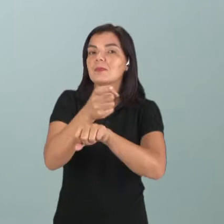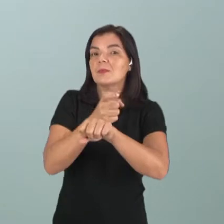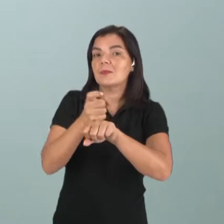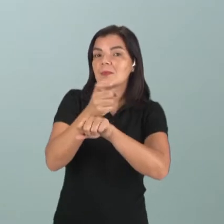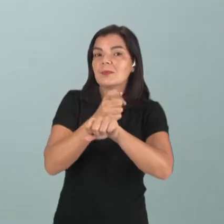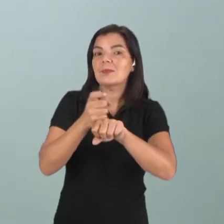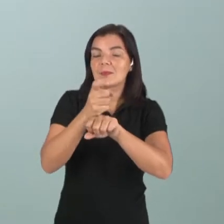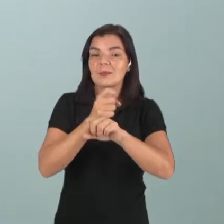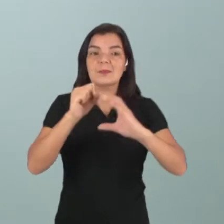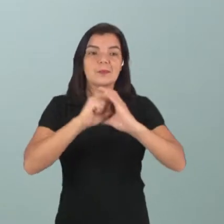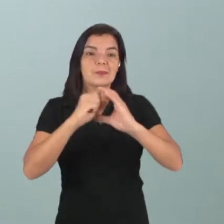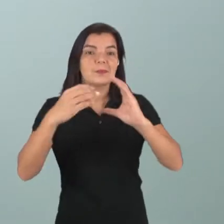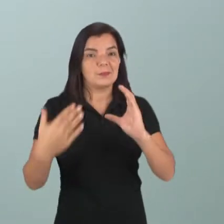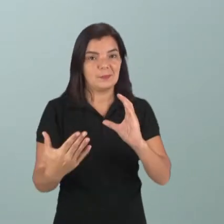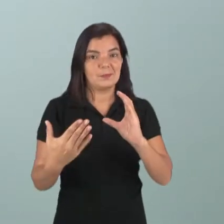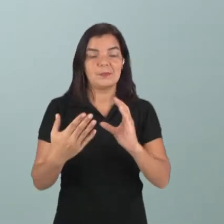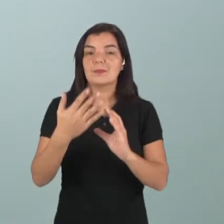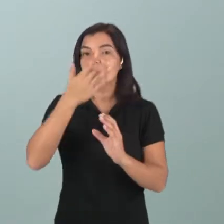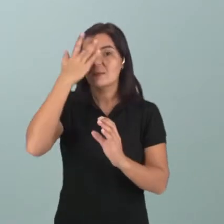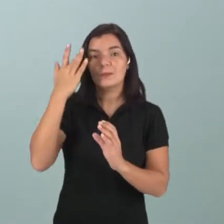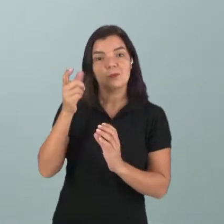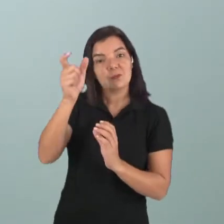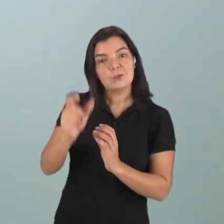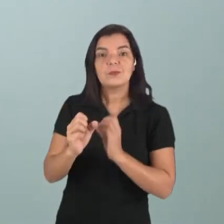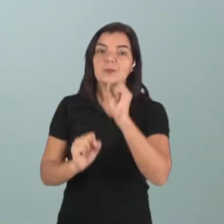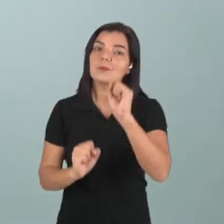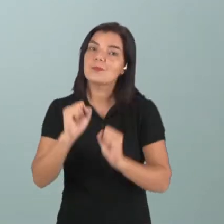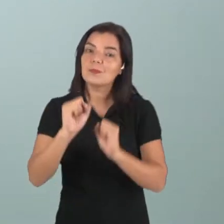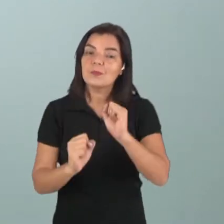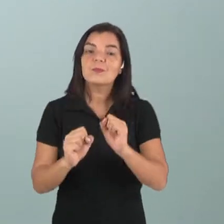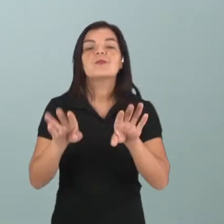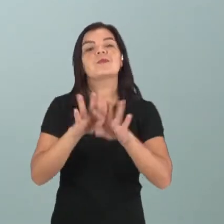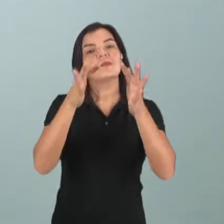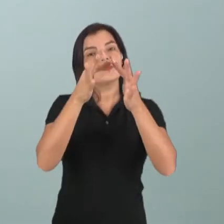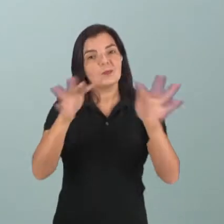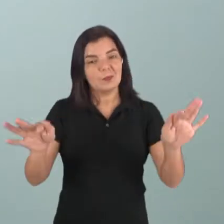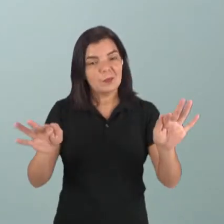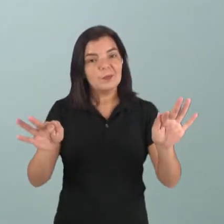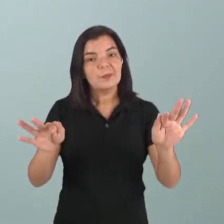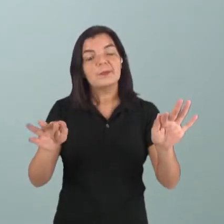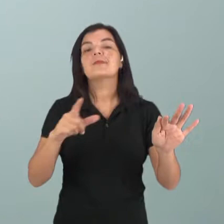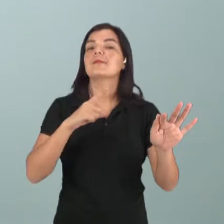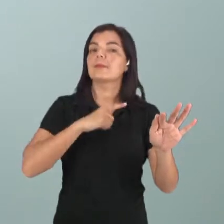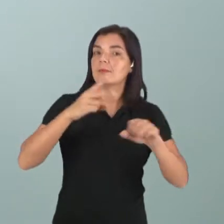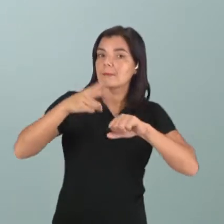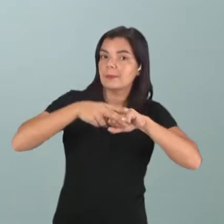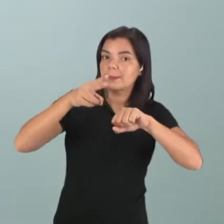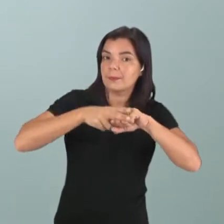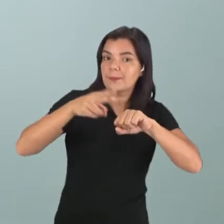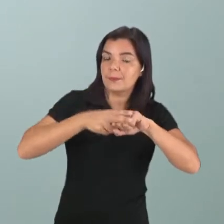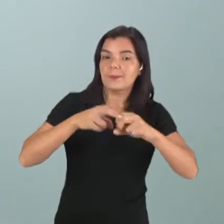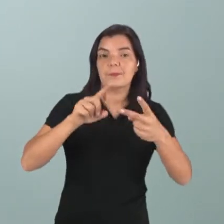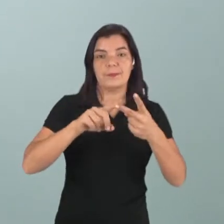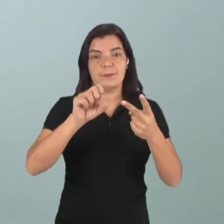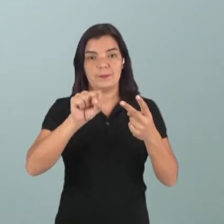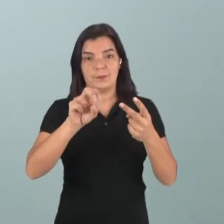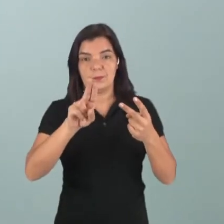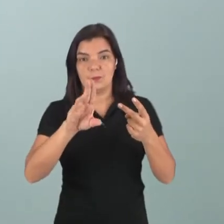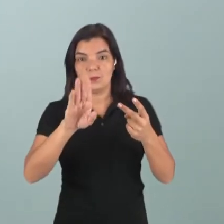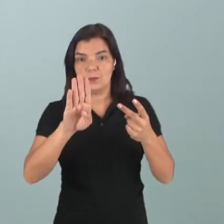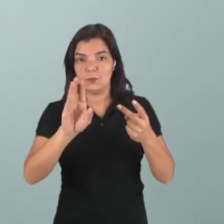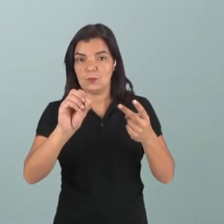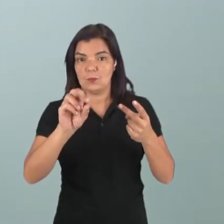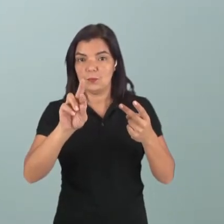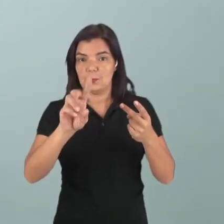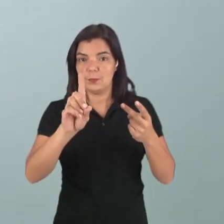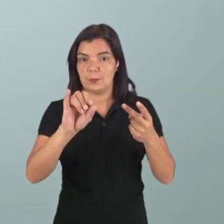né? Ela caracteriza esses lutadores. Por isso ela é uma oração, porque tem verbo, subordinada, porque